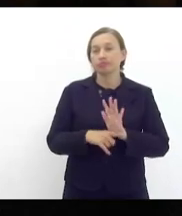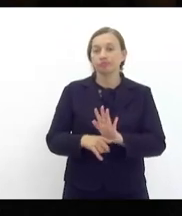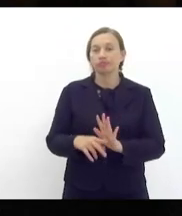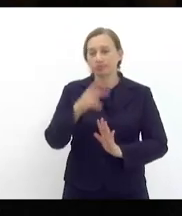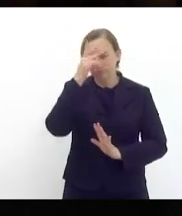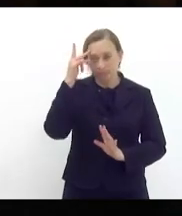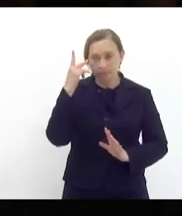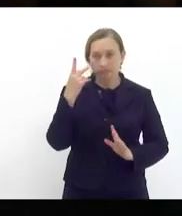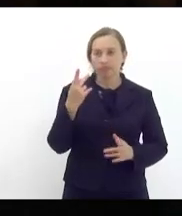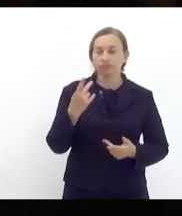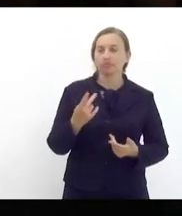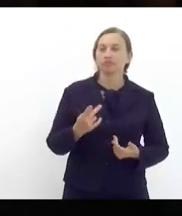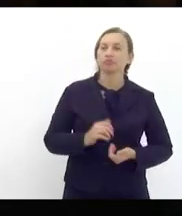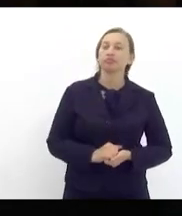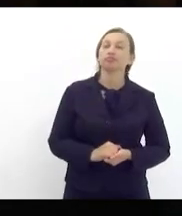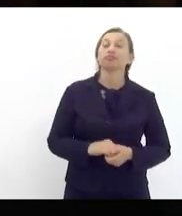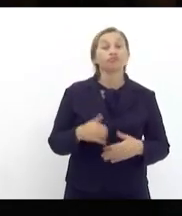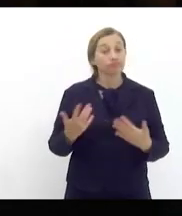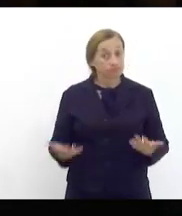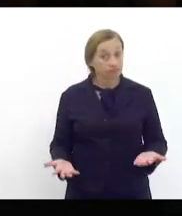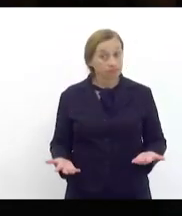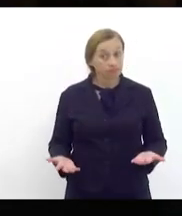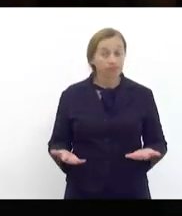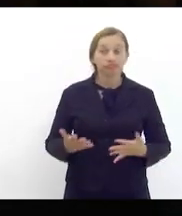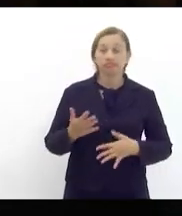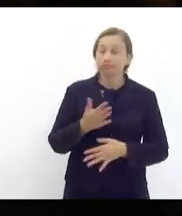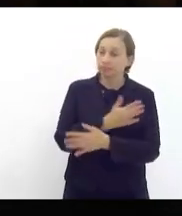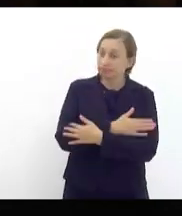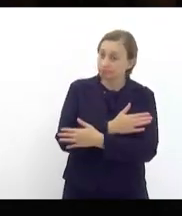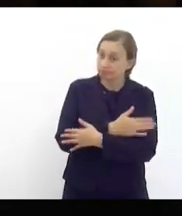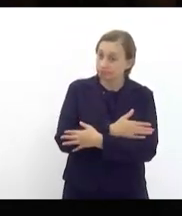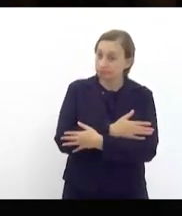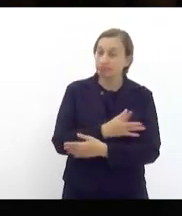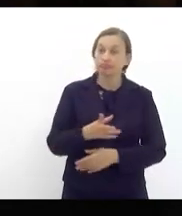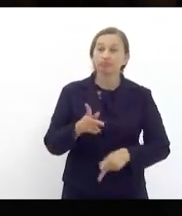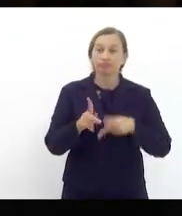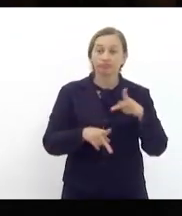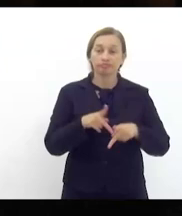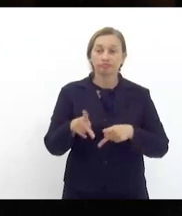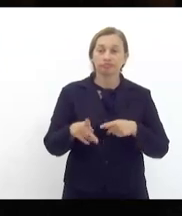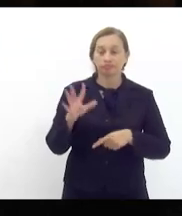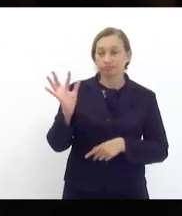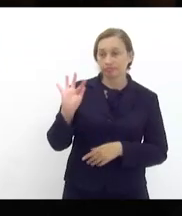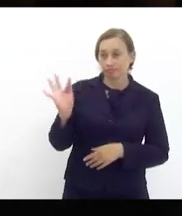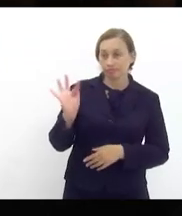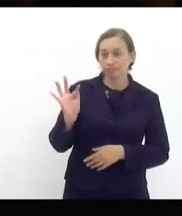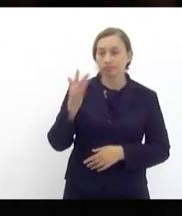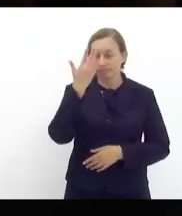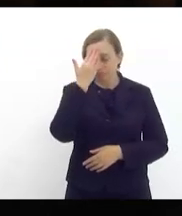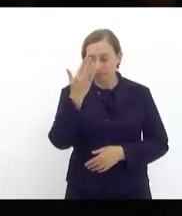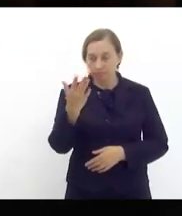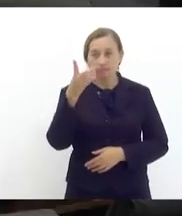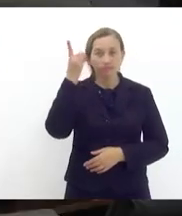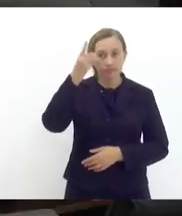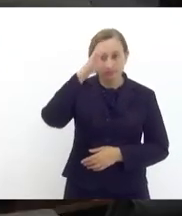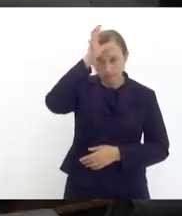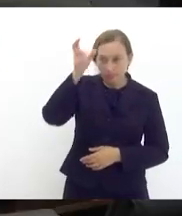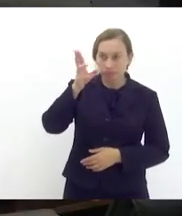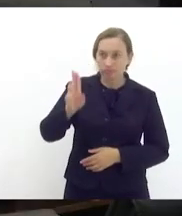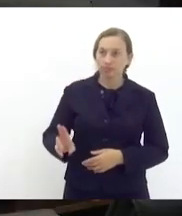sendo completamente vilipendiadas. Então, fica aqui o meu abraço à população de Teresópolis. Muito obrigada, deputada Tia Ju.